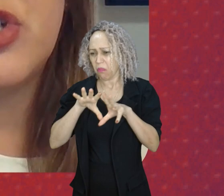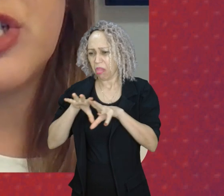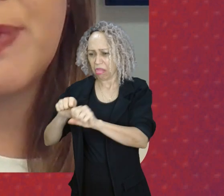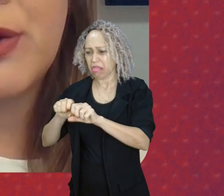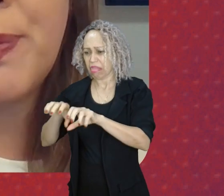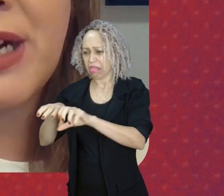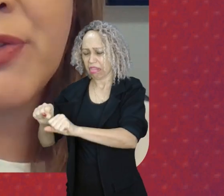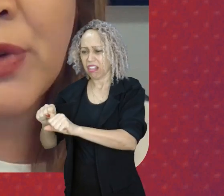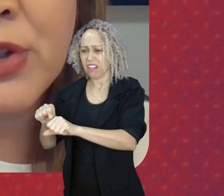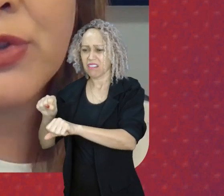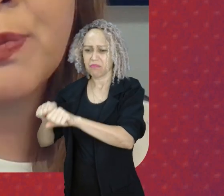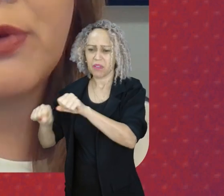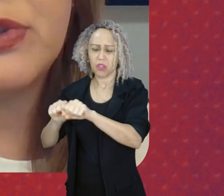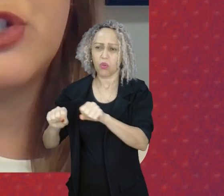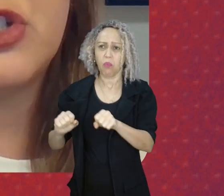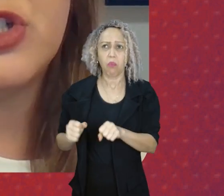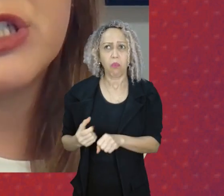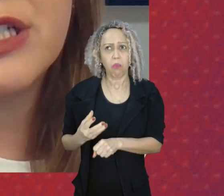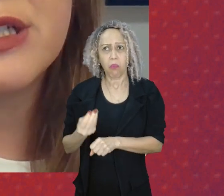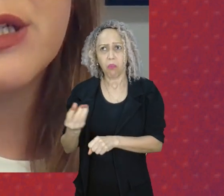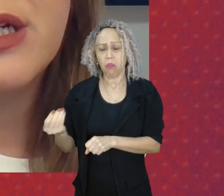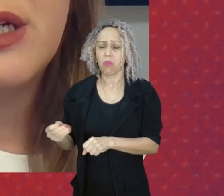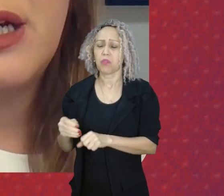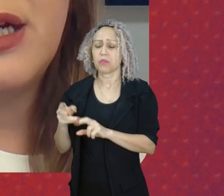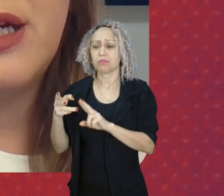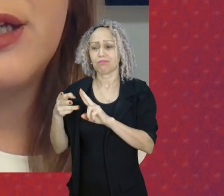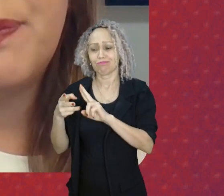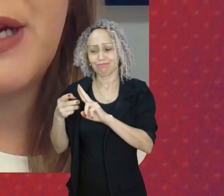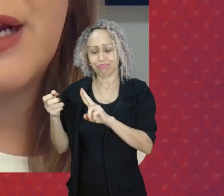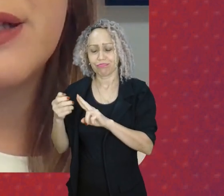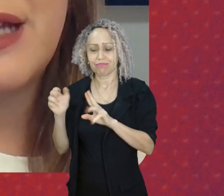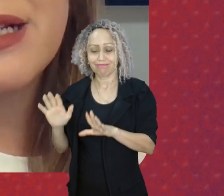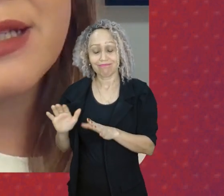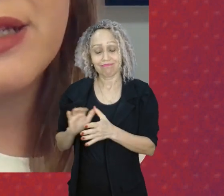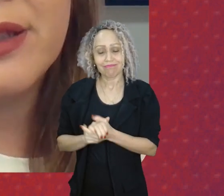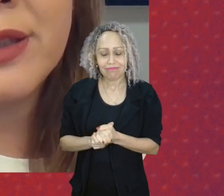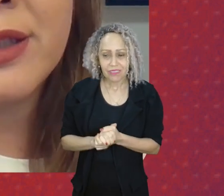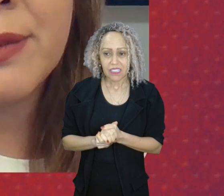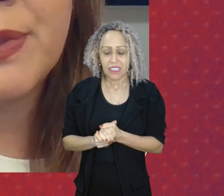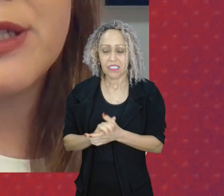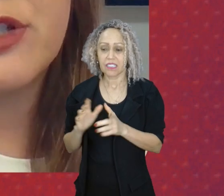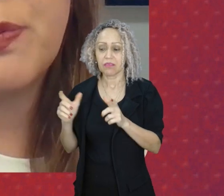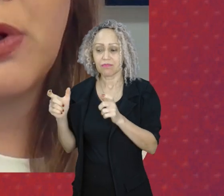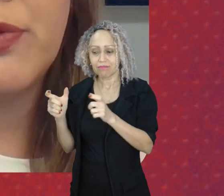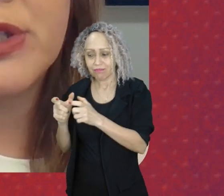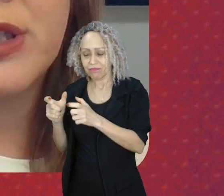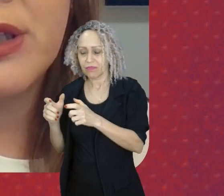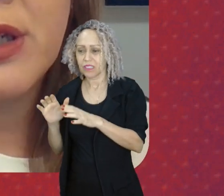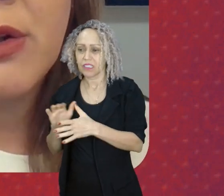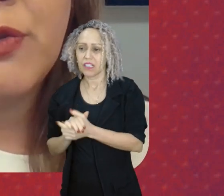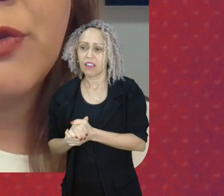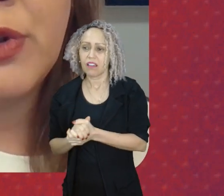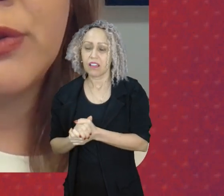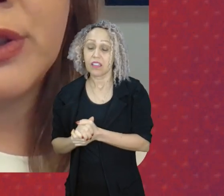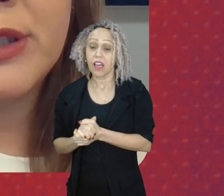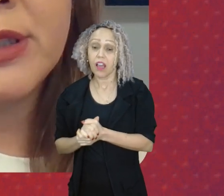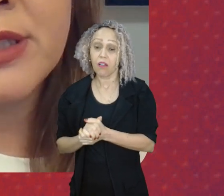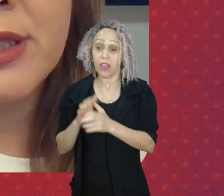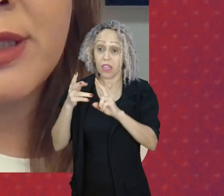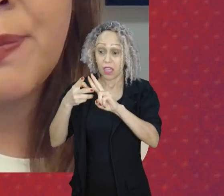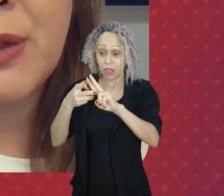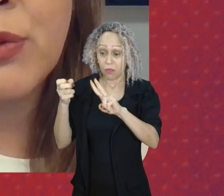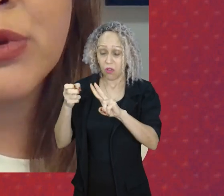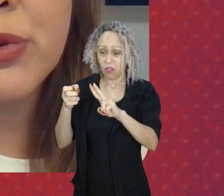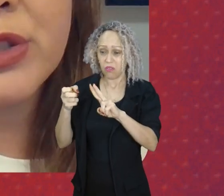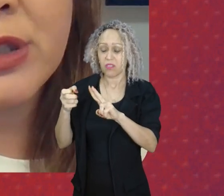povos indígenas, para recuperar a voz dos povos indígenas, e para dar cidadania para esses povos que foram